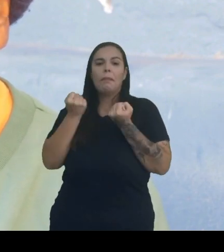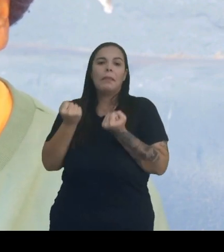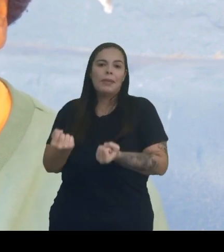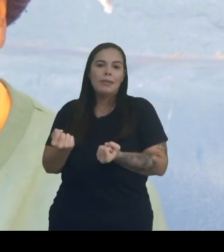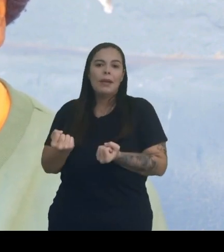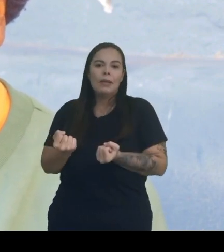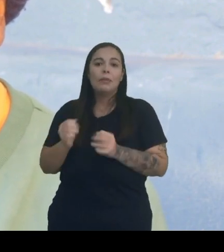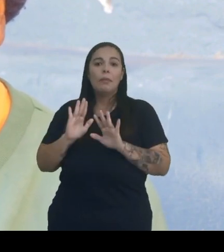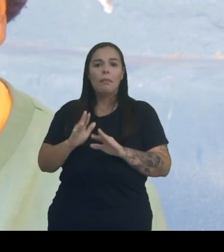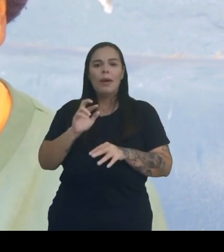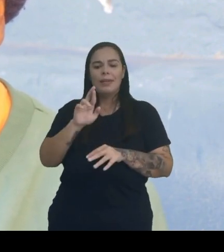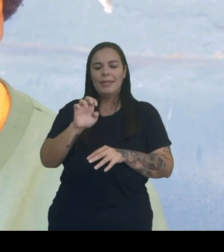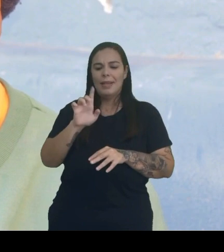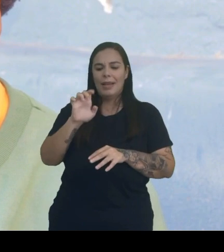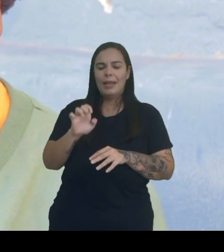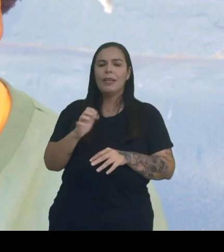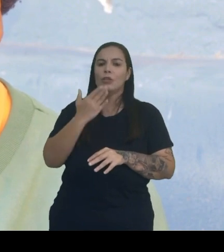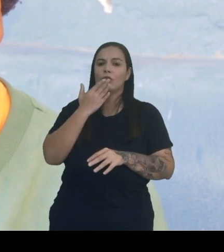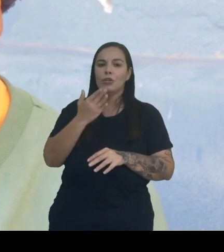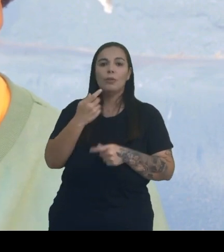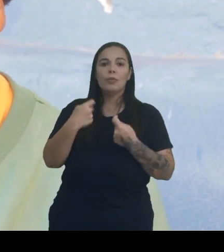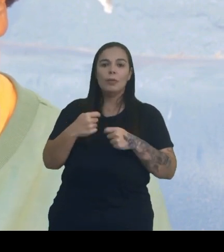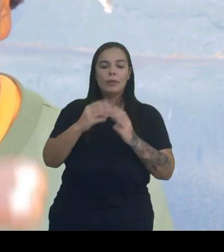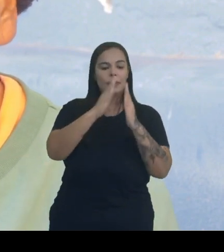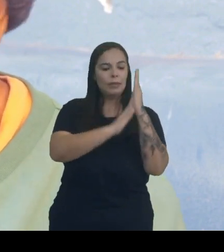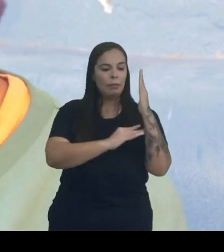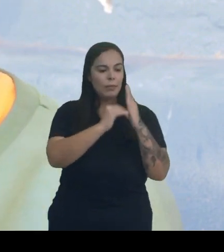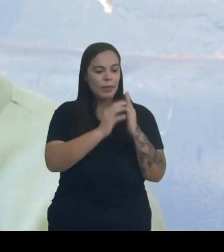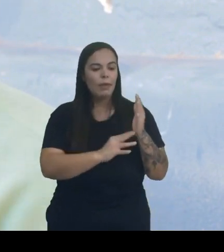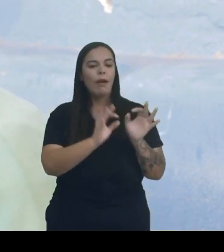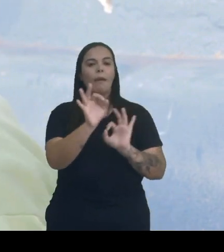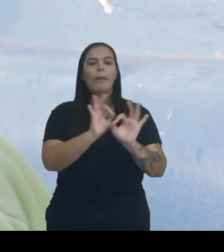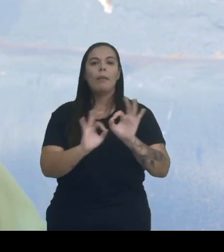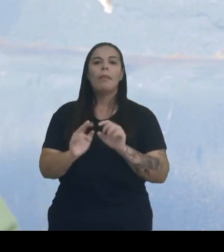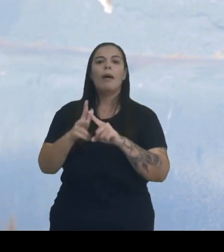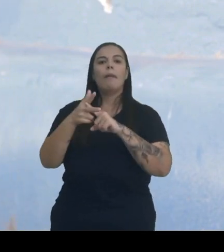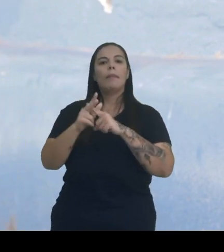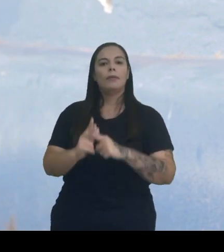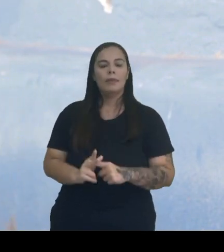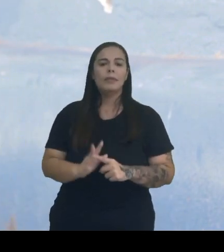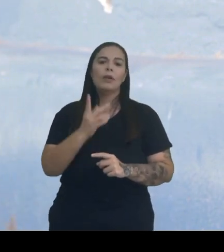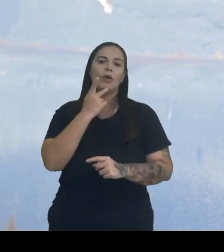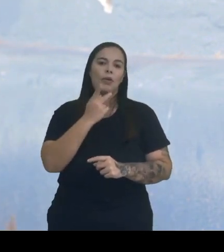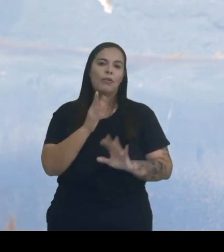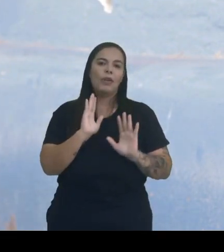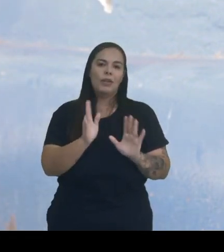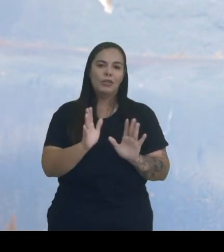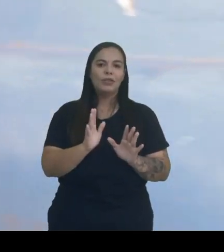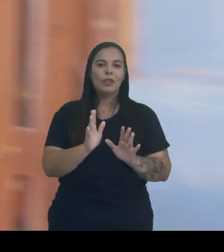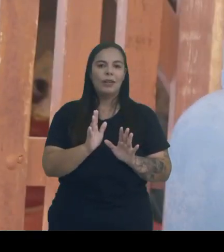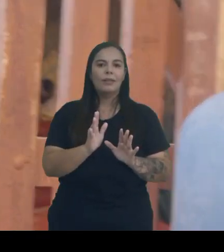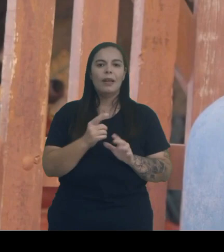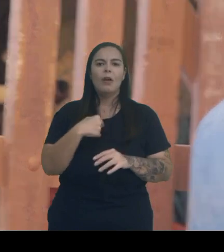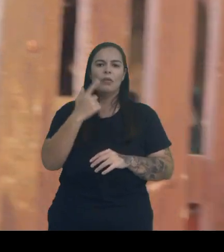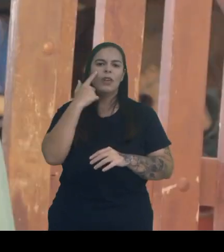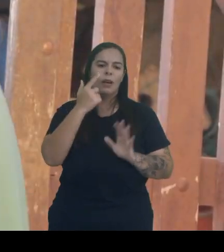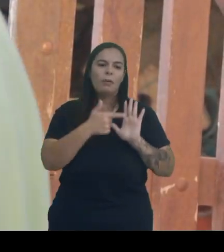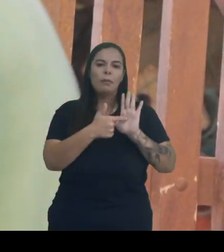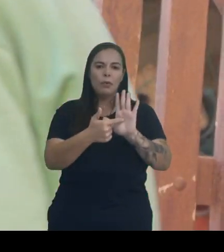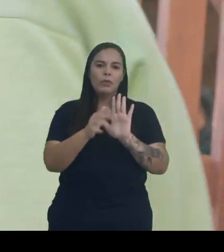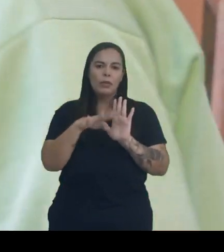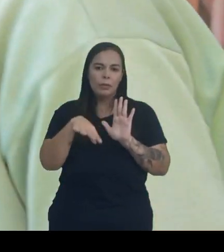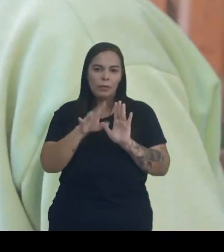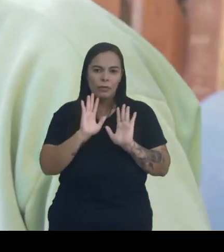Mas são redes que você tinha que estar em cima, tinha que tingir. Conforme eu falei para você, eu tenho esse tacho aí. Sim. Que está ali, que eu mostrei a você, né? Tá